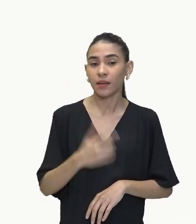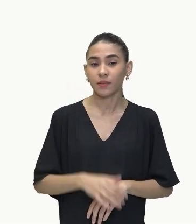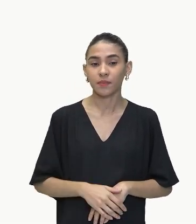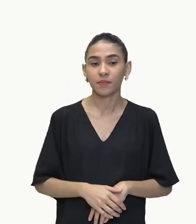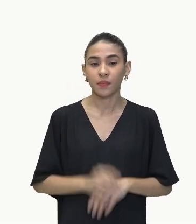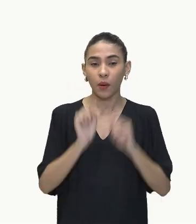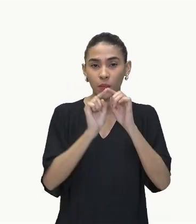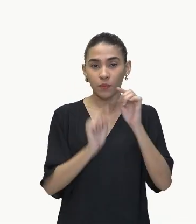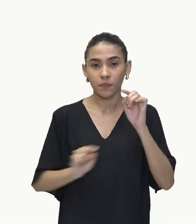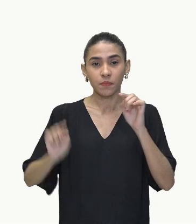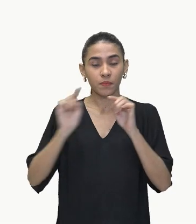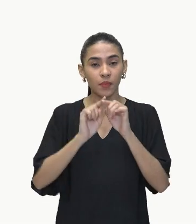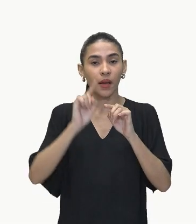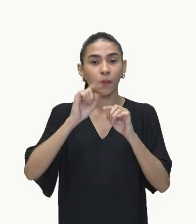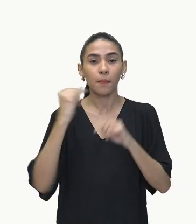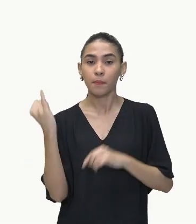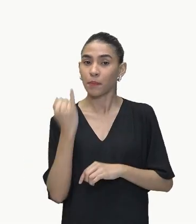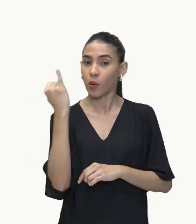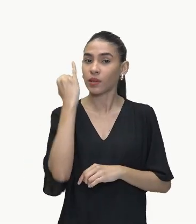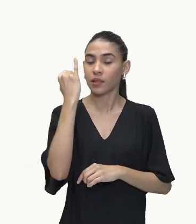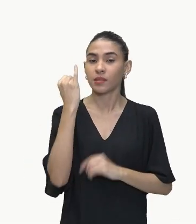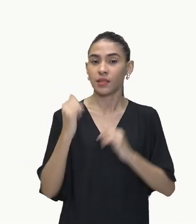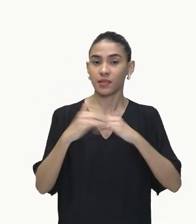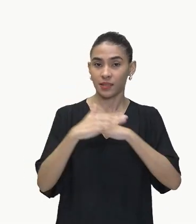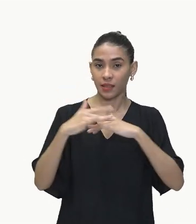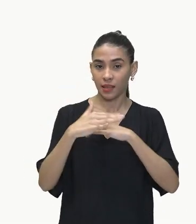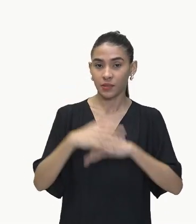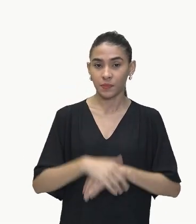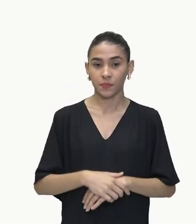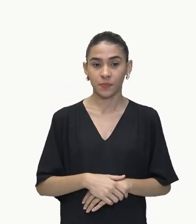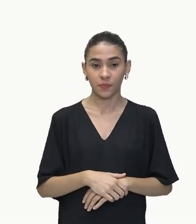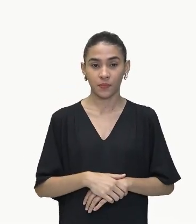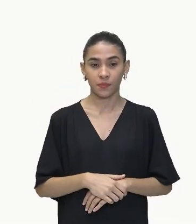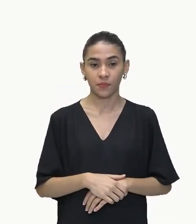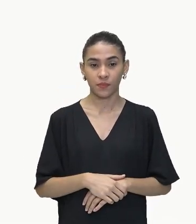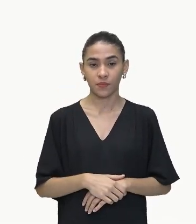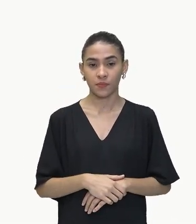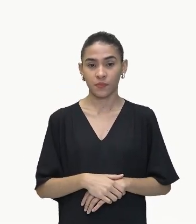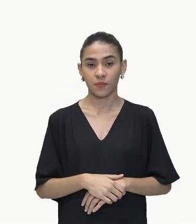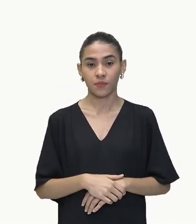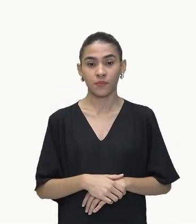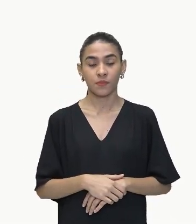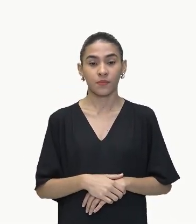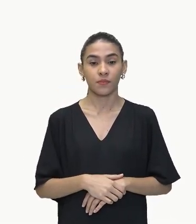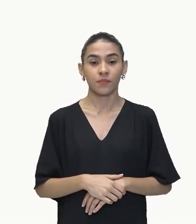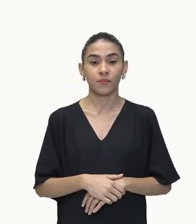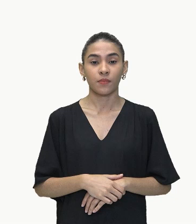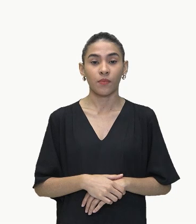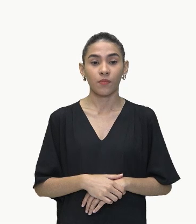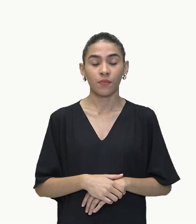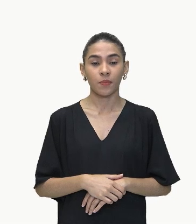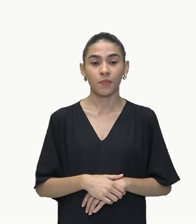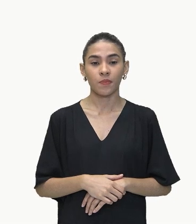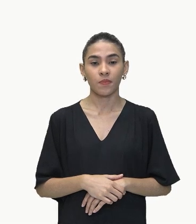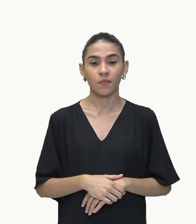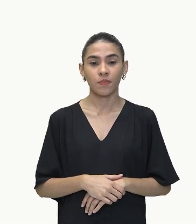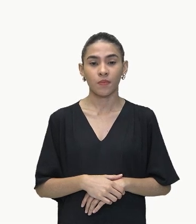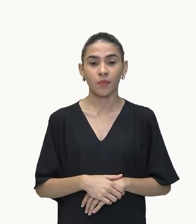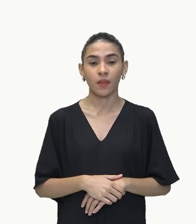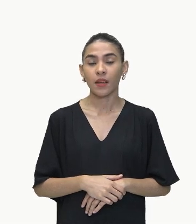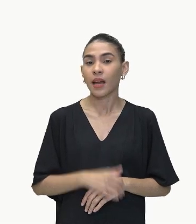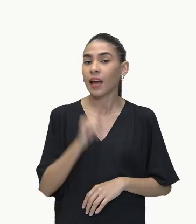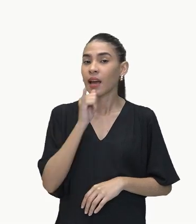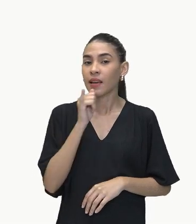a importância da cidade, tá bom? Então nós temos aqui, só para que vocês tenham uma ideia,